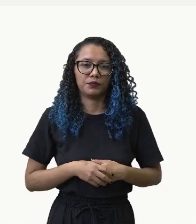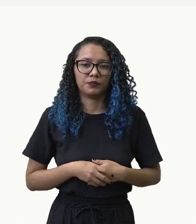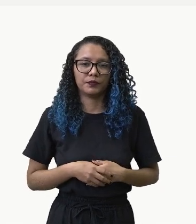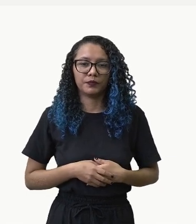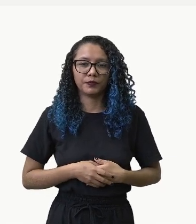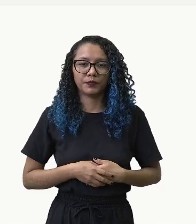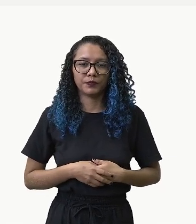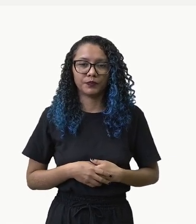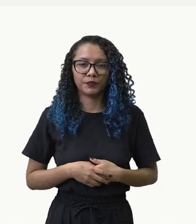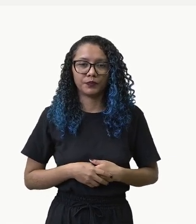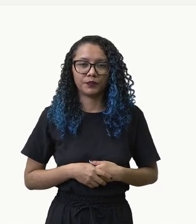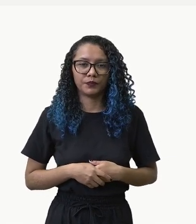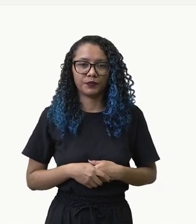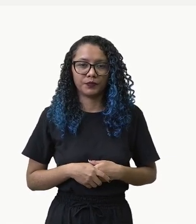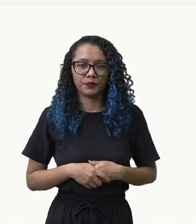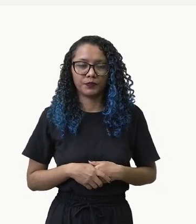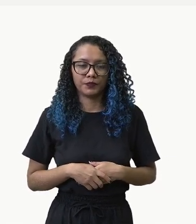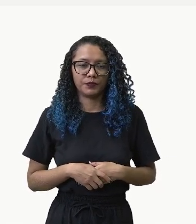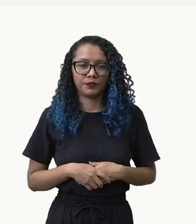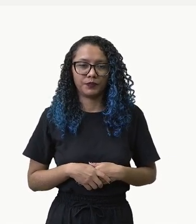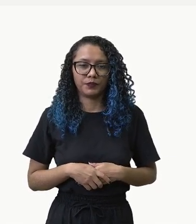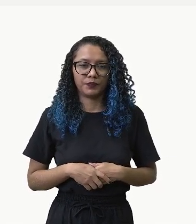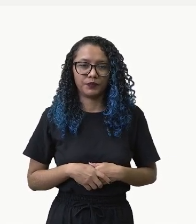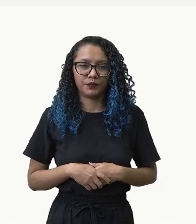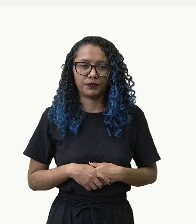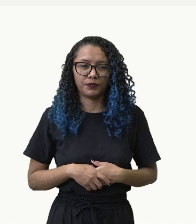flamen sal